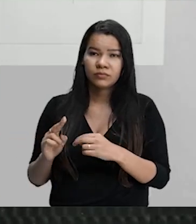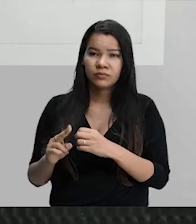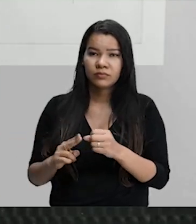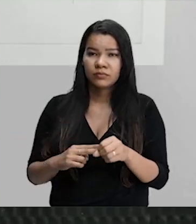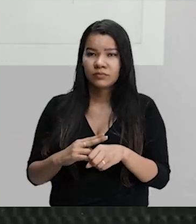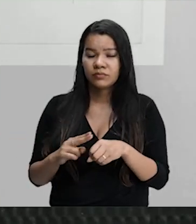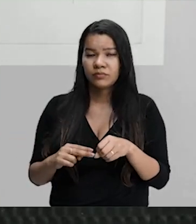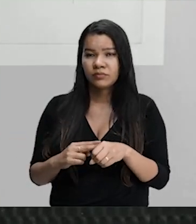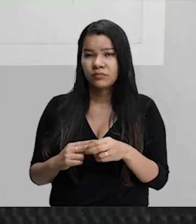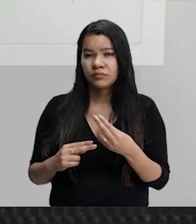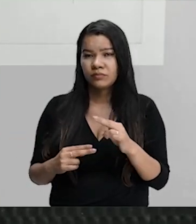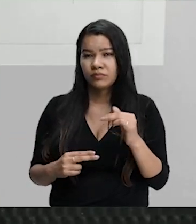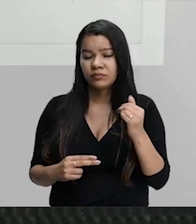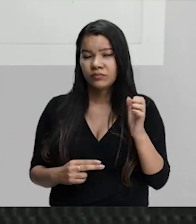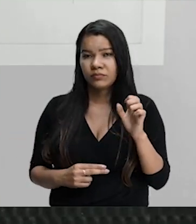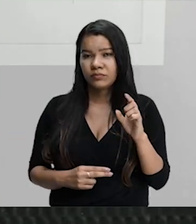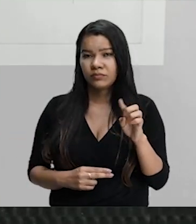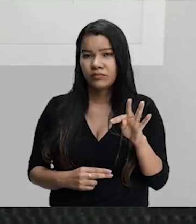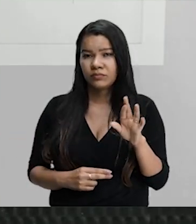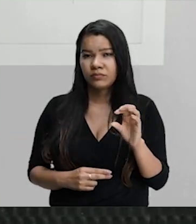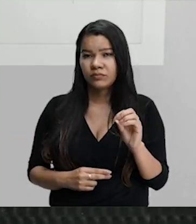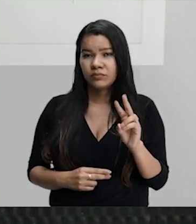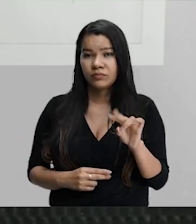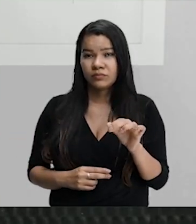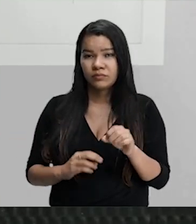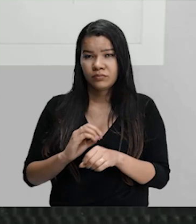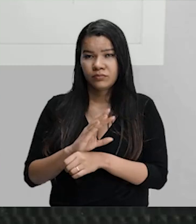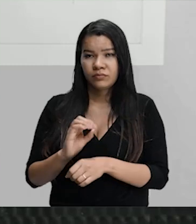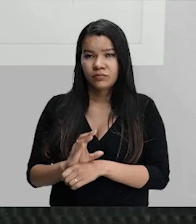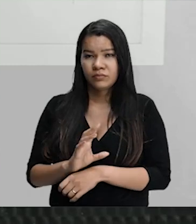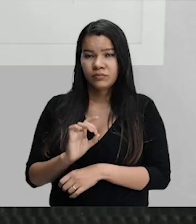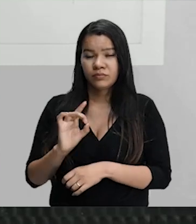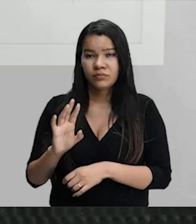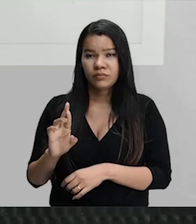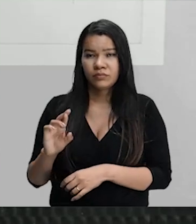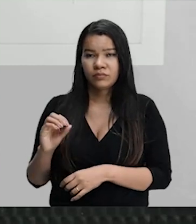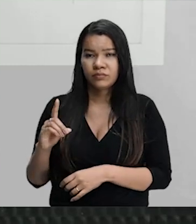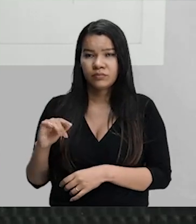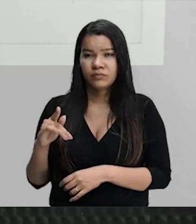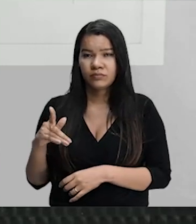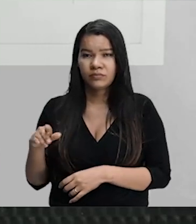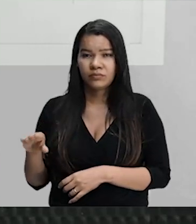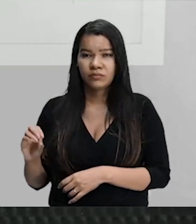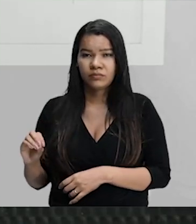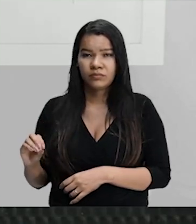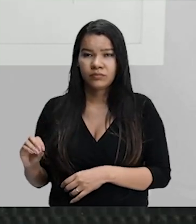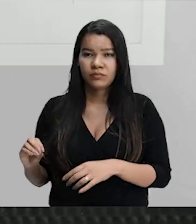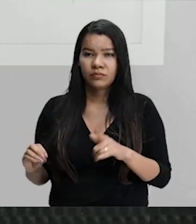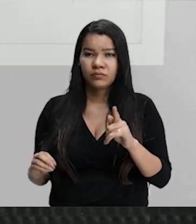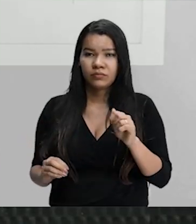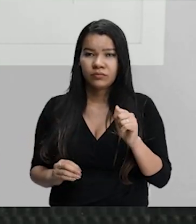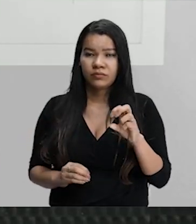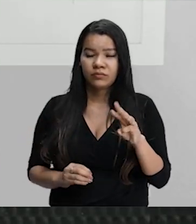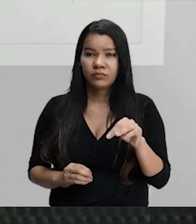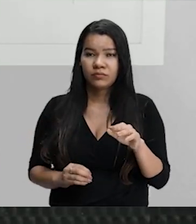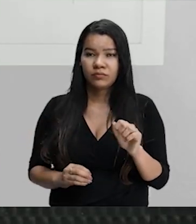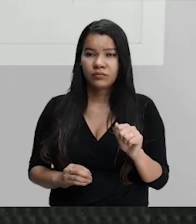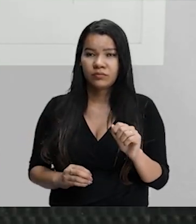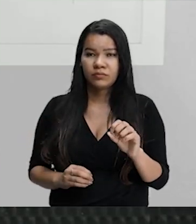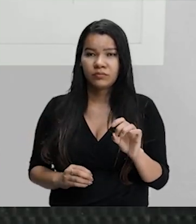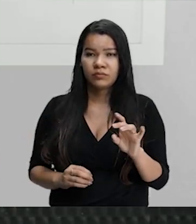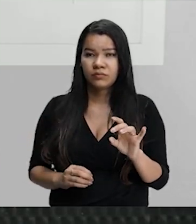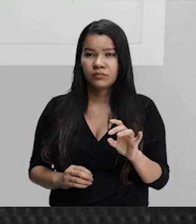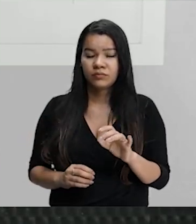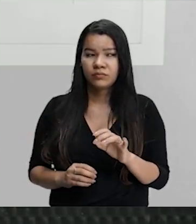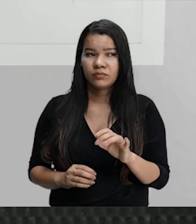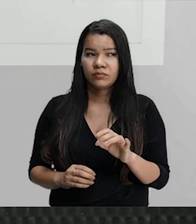ele não emite nenhum elétron. Neste caso, ele vai emitir radiação gama. Certo? Essas radiações gamas nada mais são do